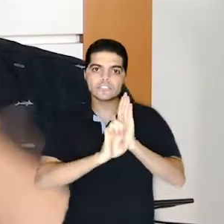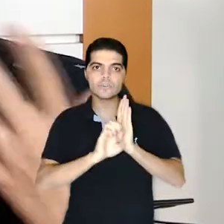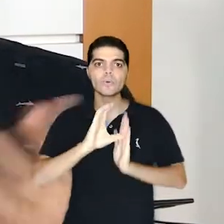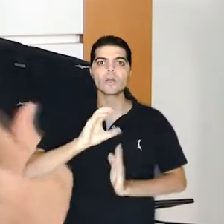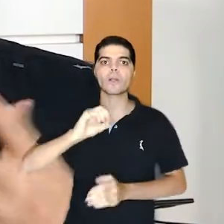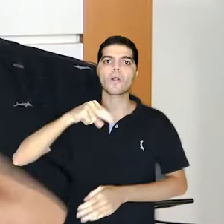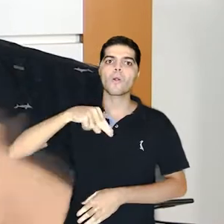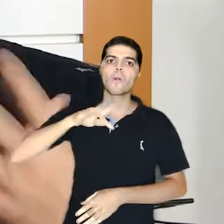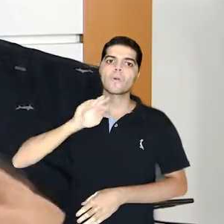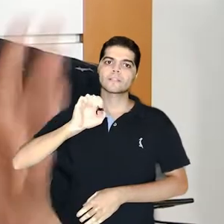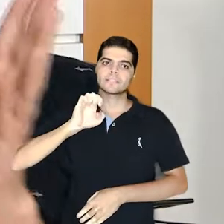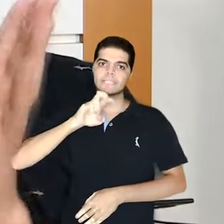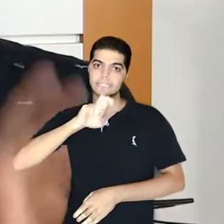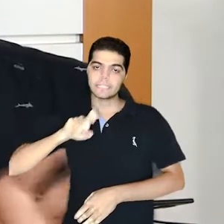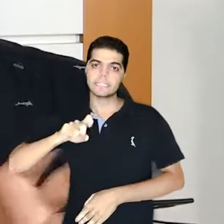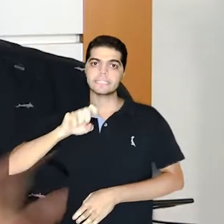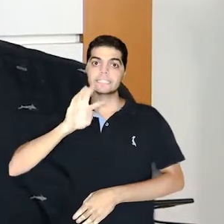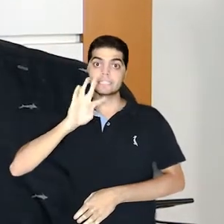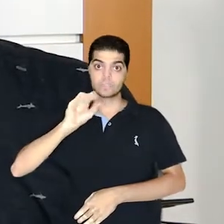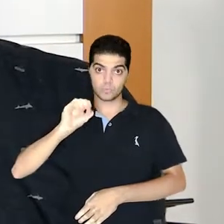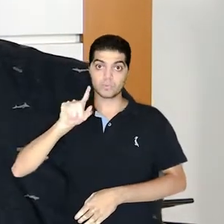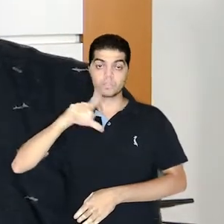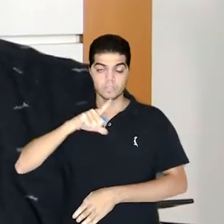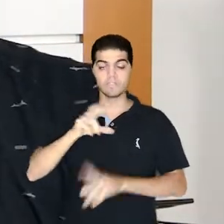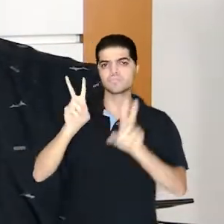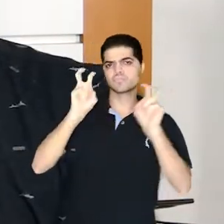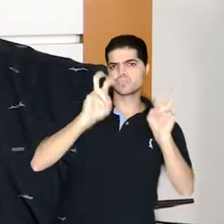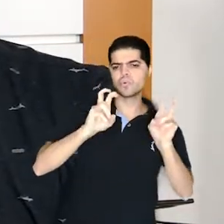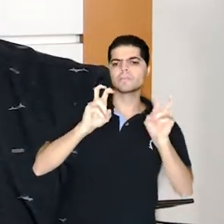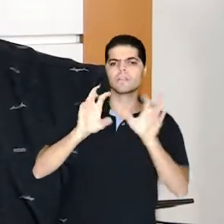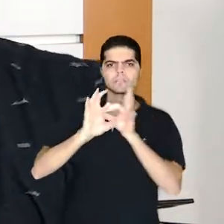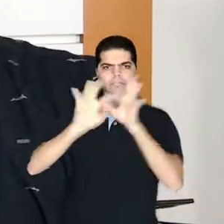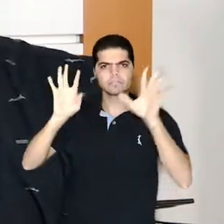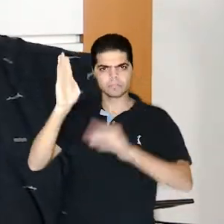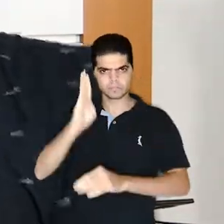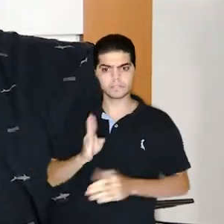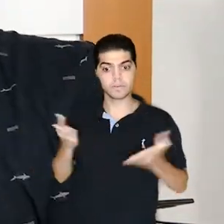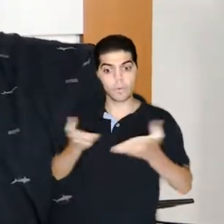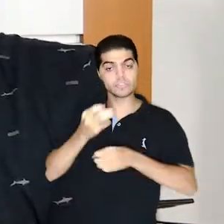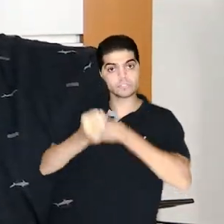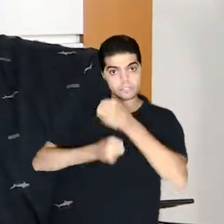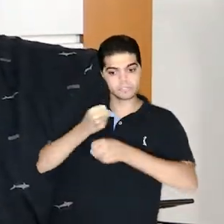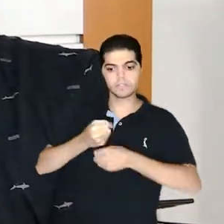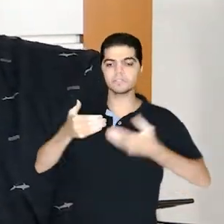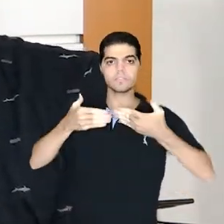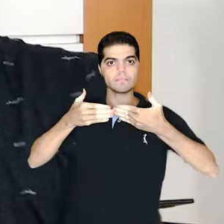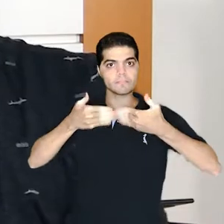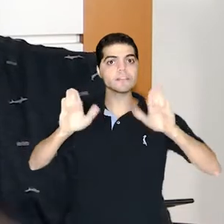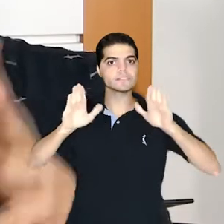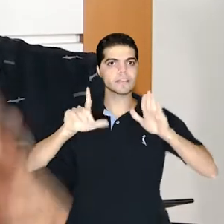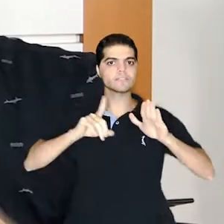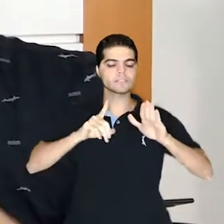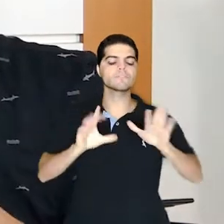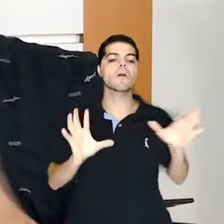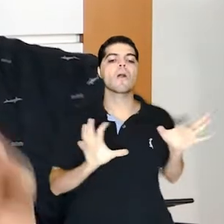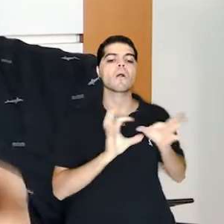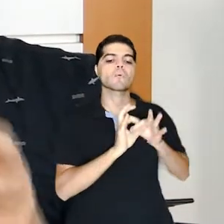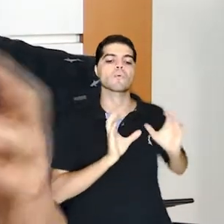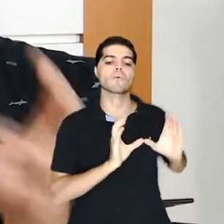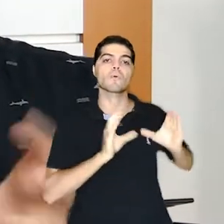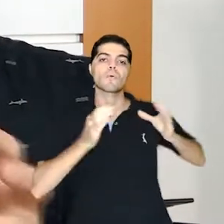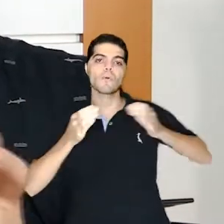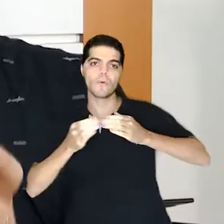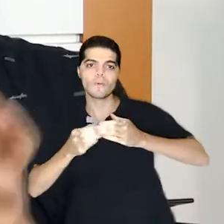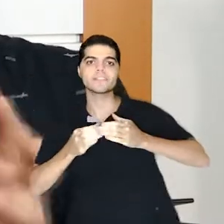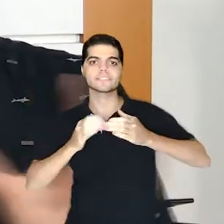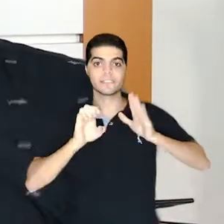de debates historiográficos, enfim, sobre a independência do Brasil, que foi lançada esse ano. Ela faz parte de uma coleção da editora que busca explicar de